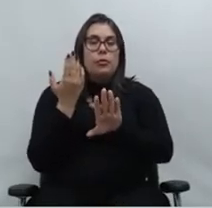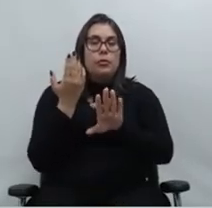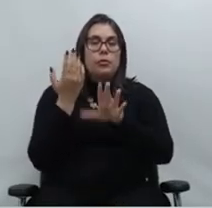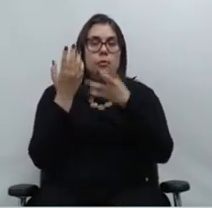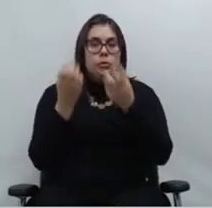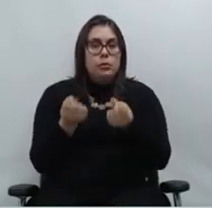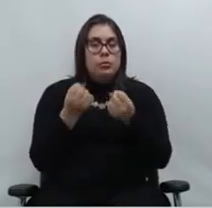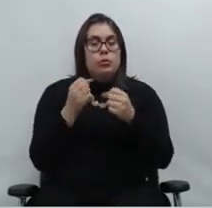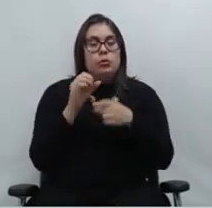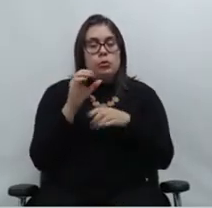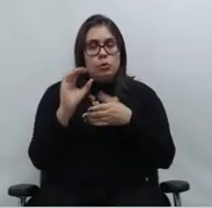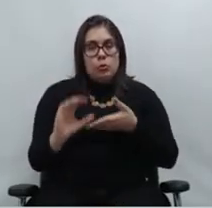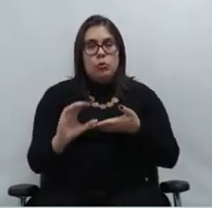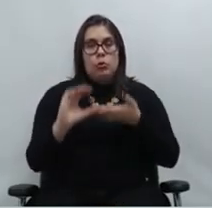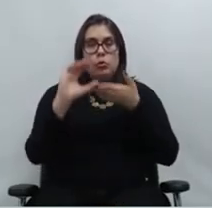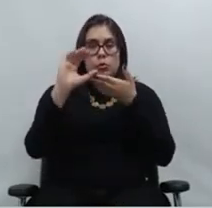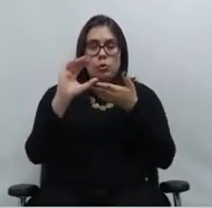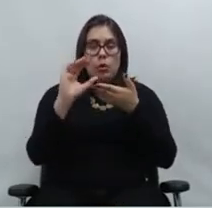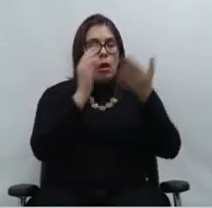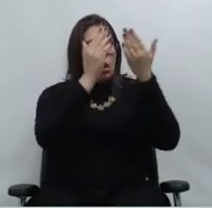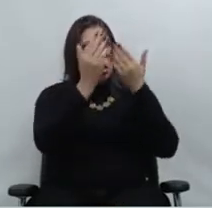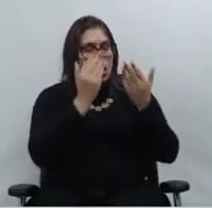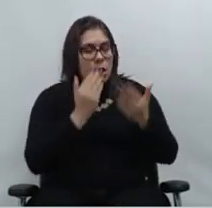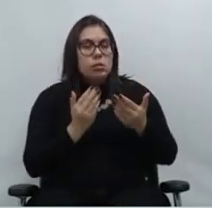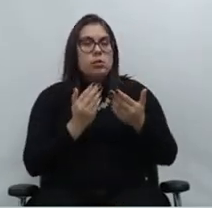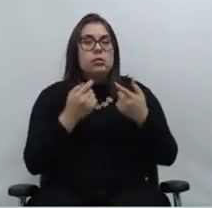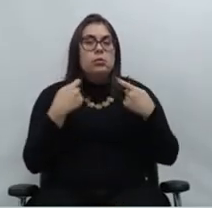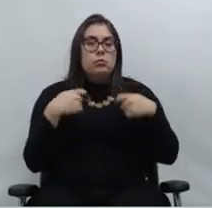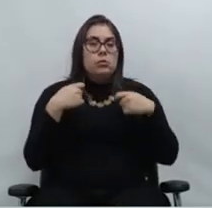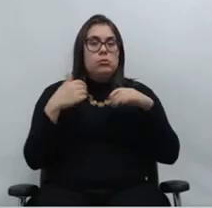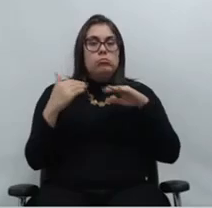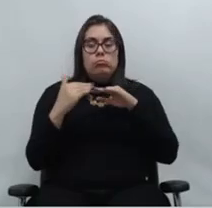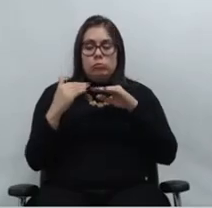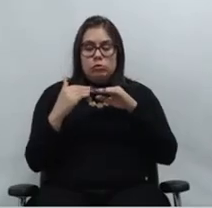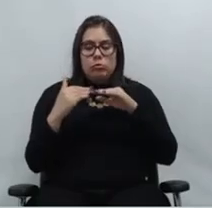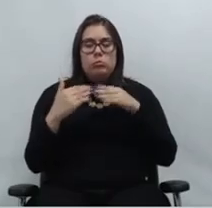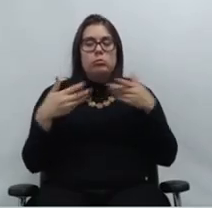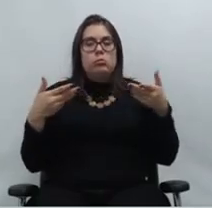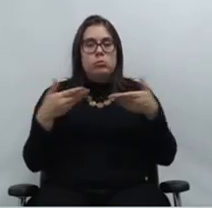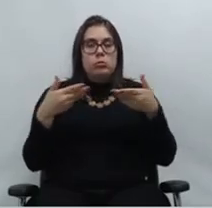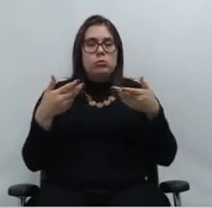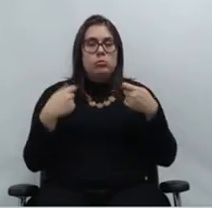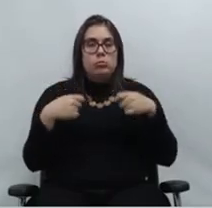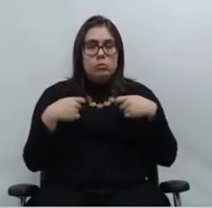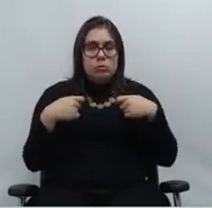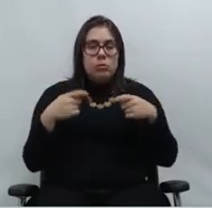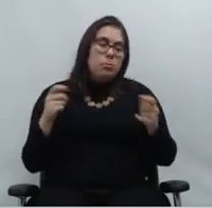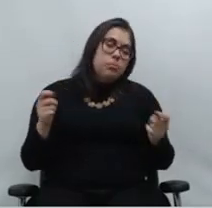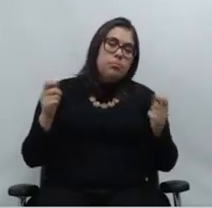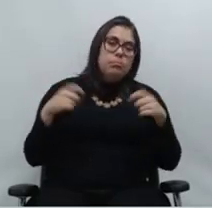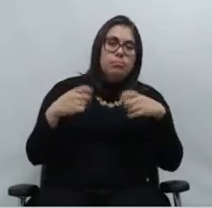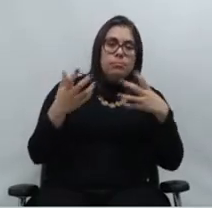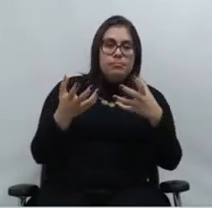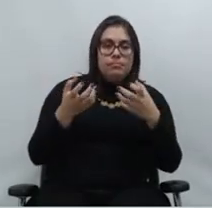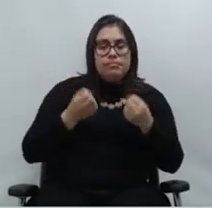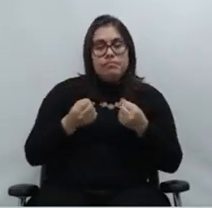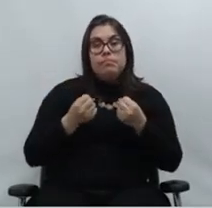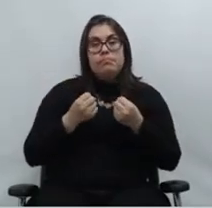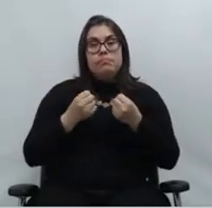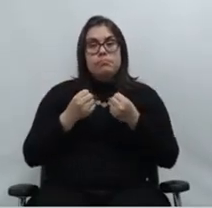Conselho, autorizando a conclusão de que a análise de pertinência resta favorável. Necessário, porém, o exame da possibilidade de acolhimento da